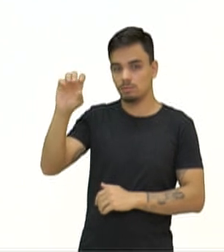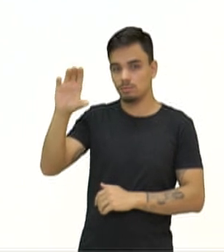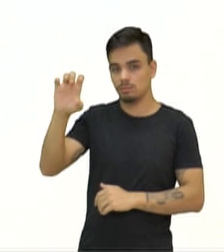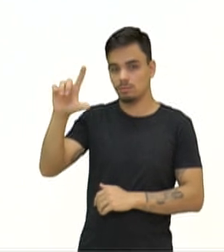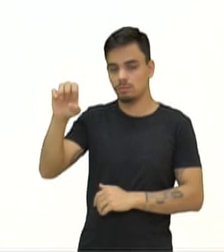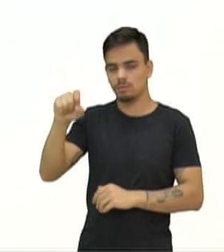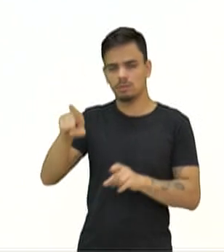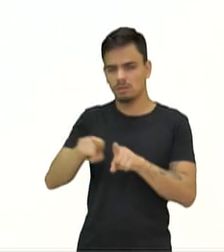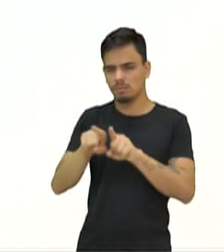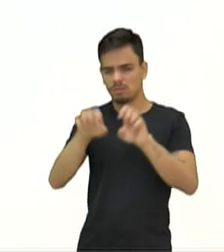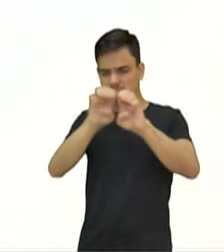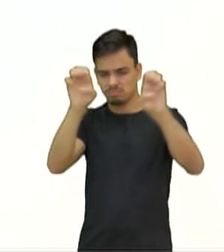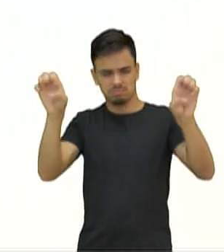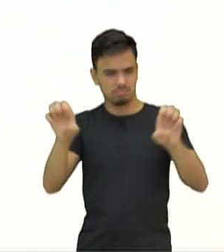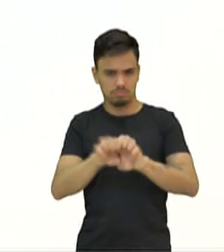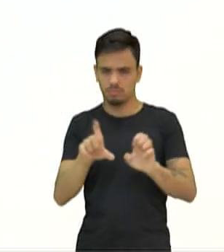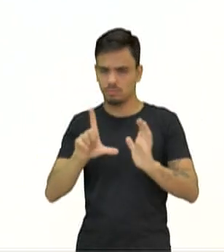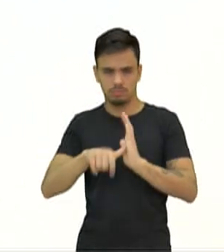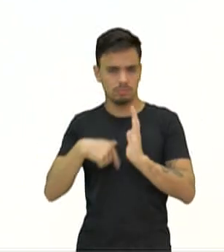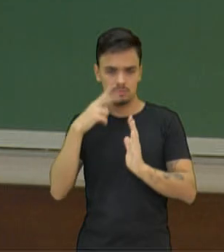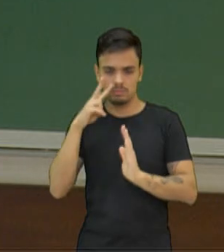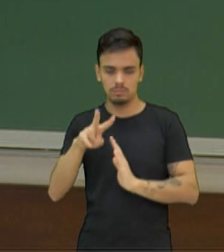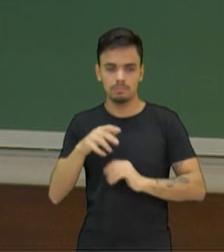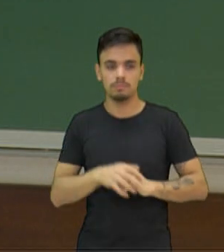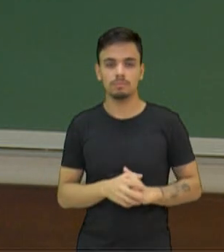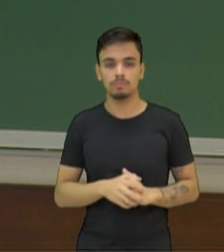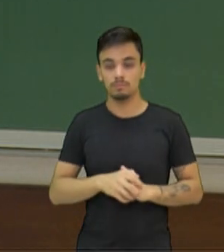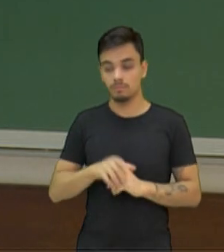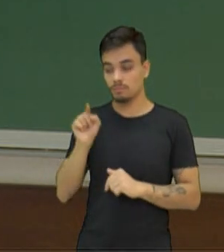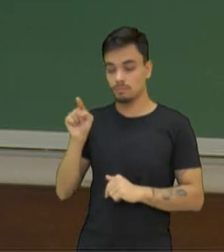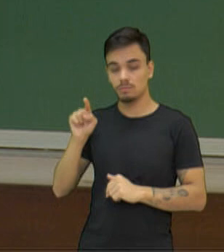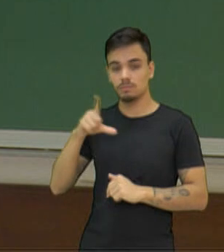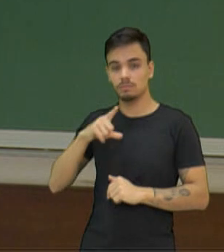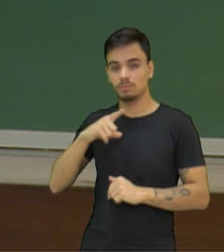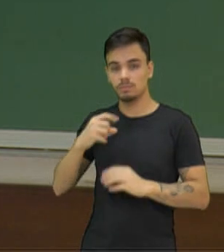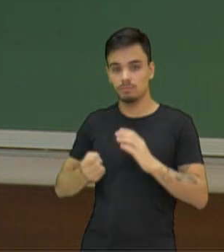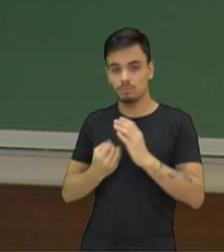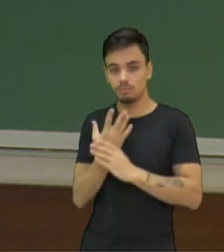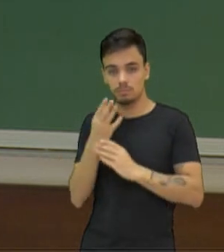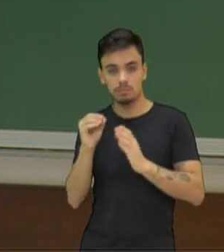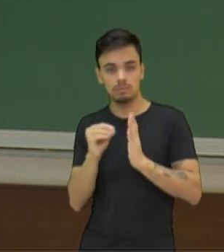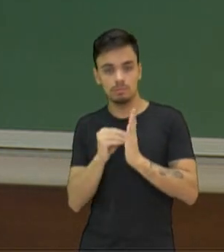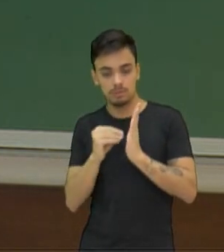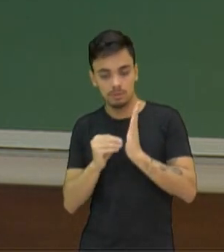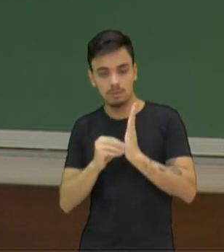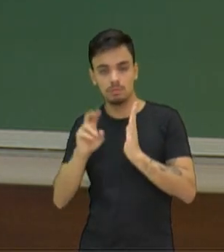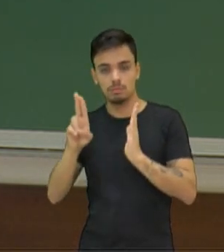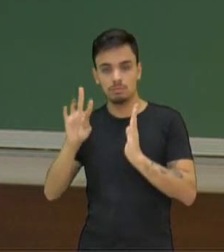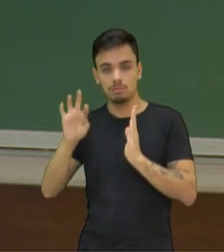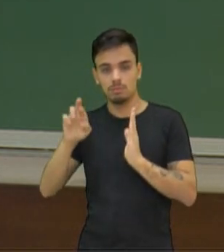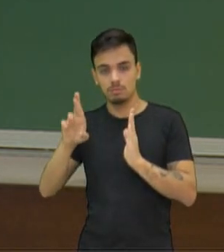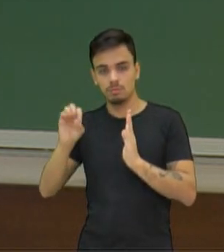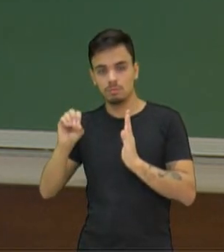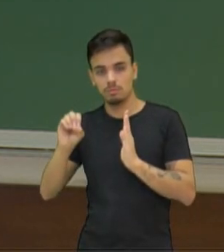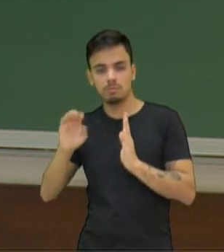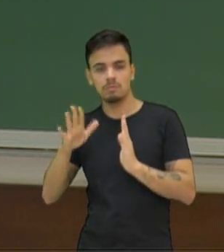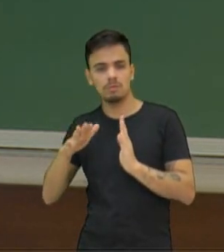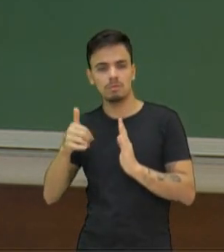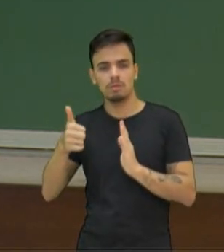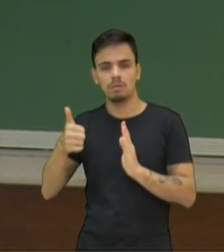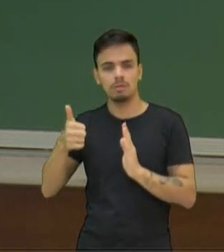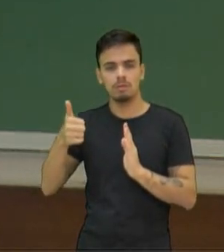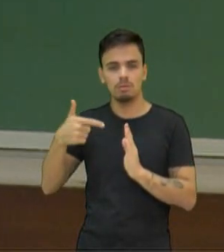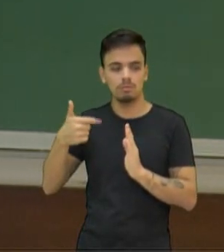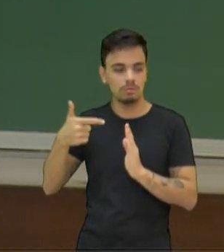e outras estruturas que a gente vai ver em seguida. Essa blástula, ela que vai se implantar no útero por volta do 12º dia. Veja